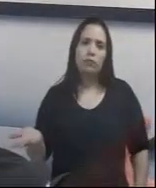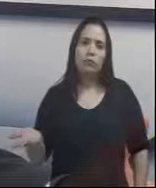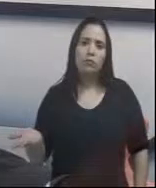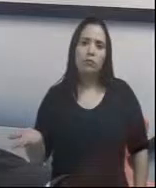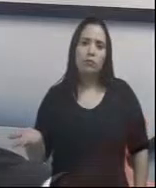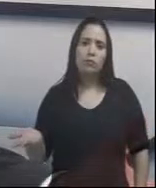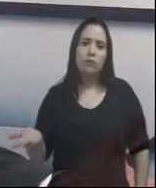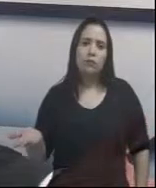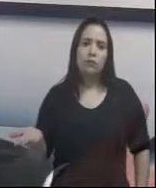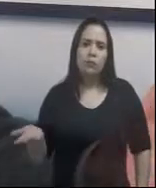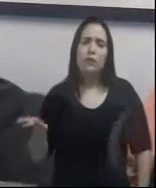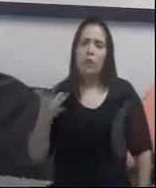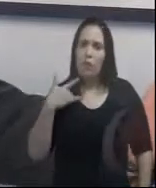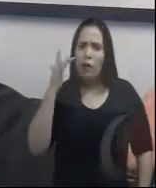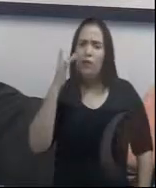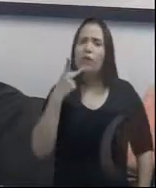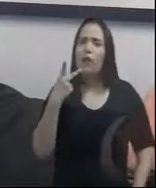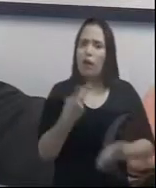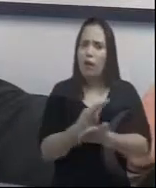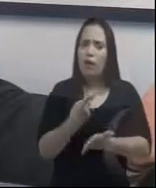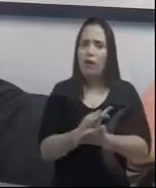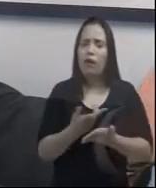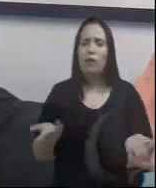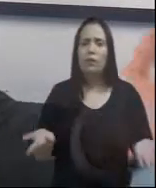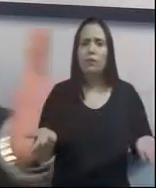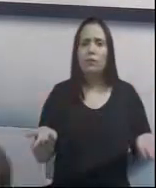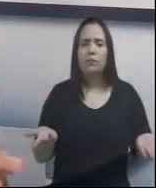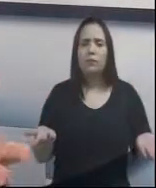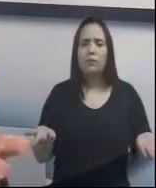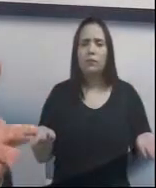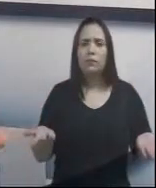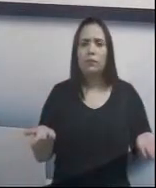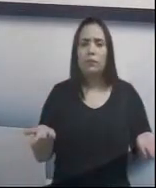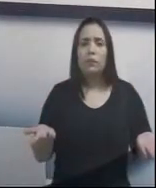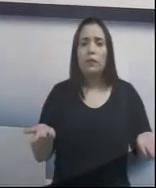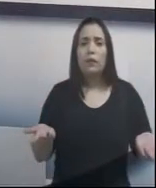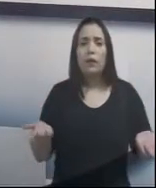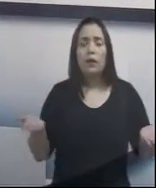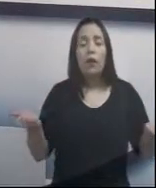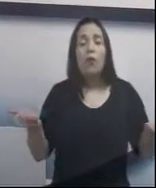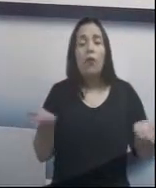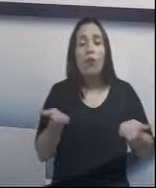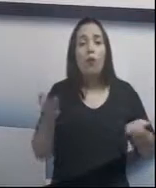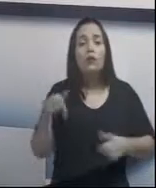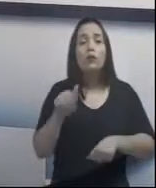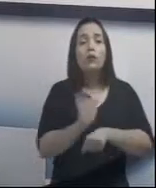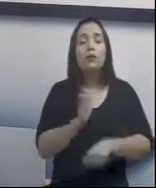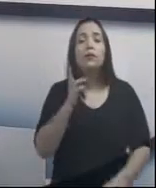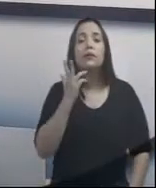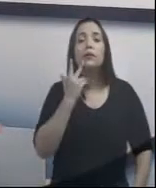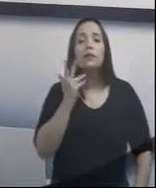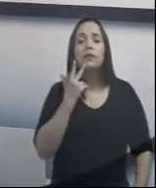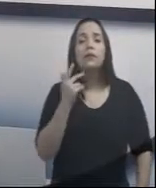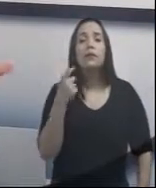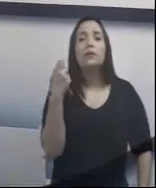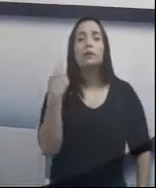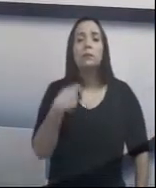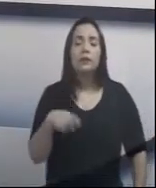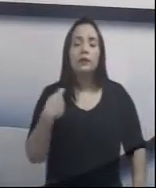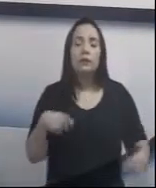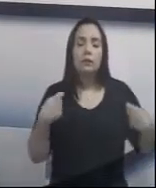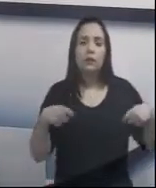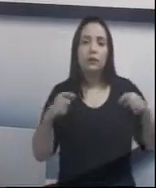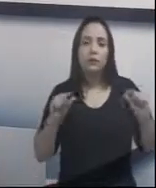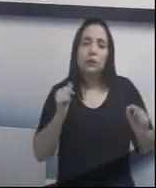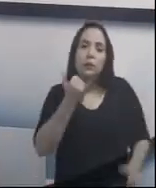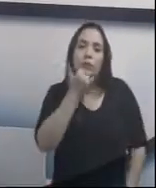Né? Entendeu? Então, a minha discussão é essa. O que é que se viu hoje? O PCC instalado no Ceará, eu não gosto nem de dizer sigla disso aqui,